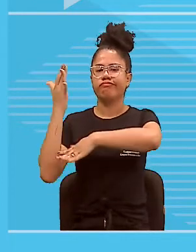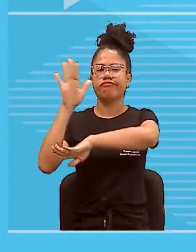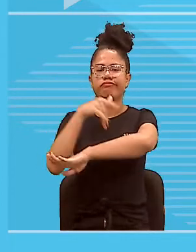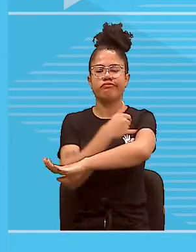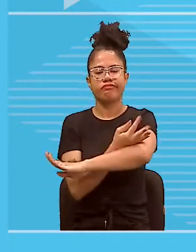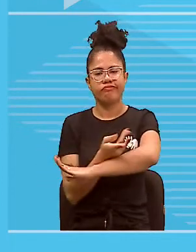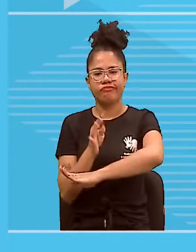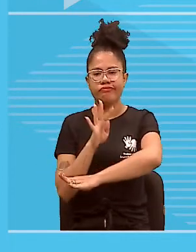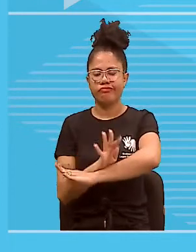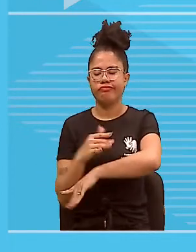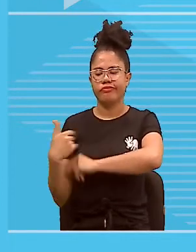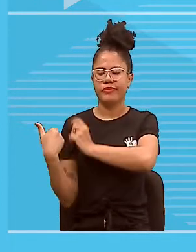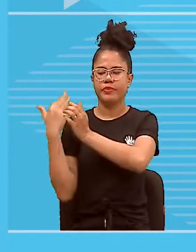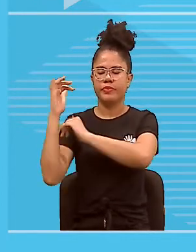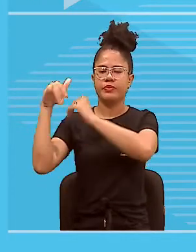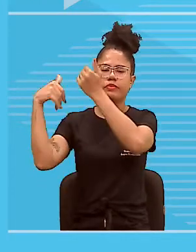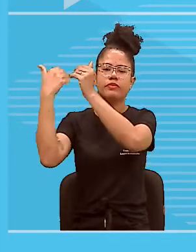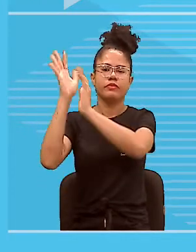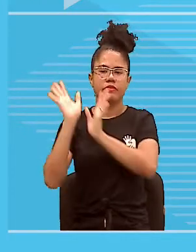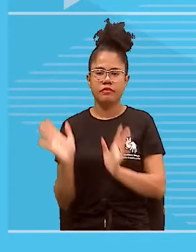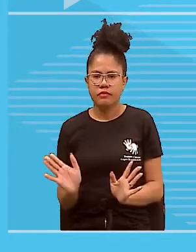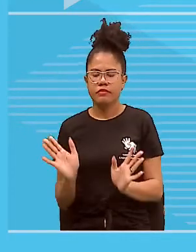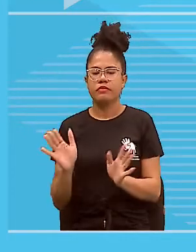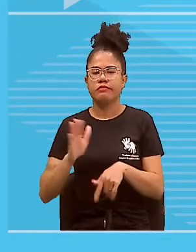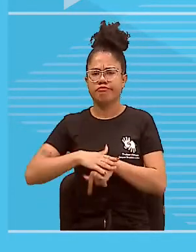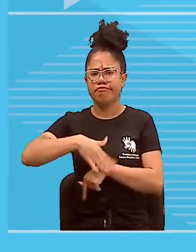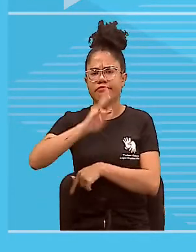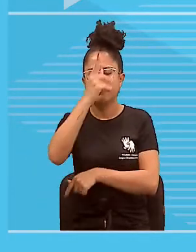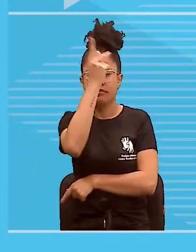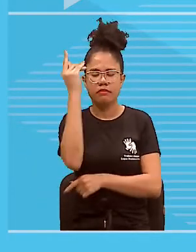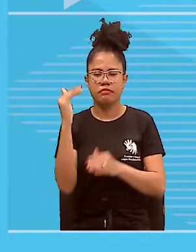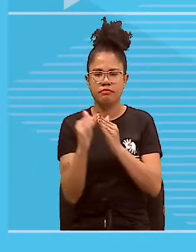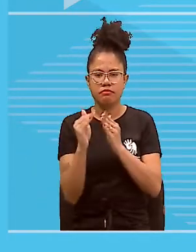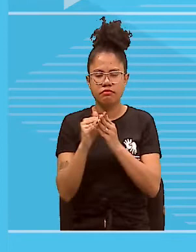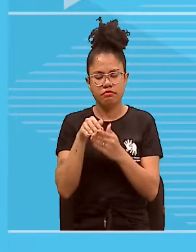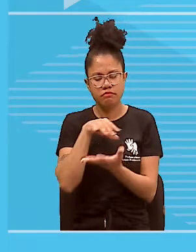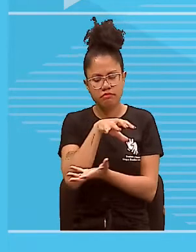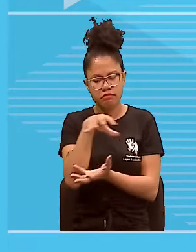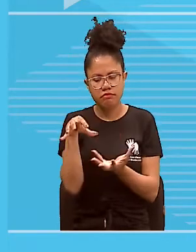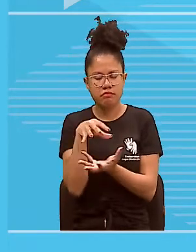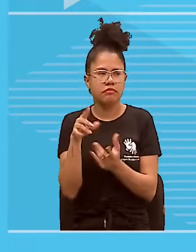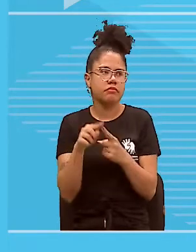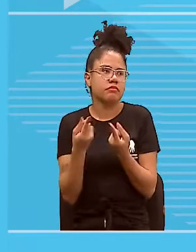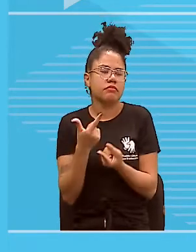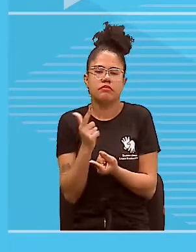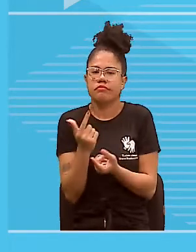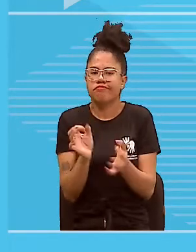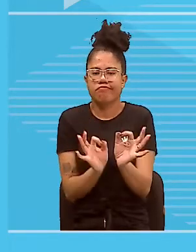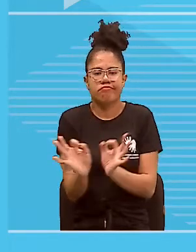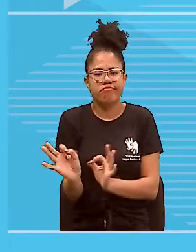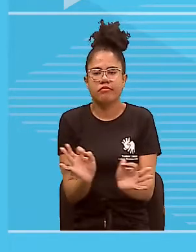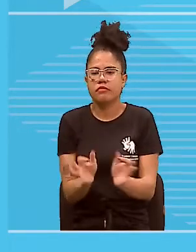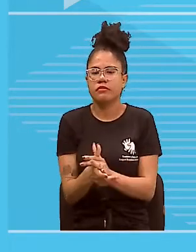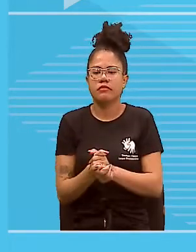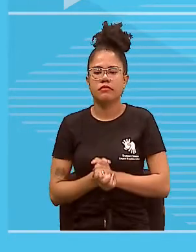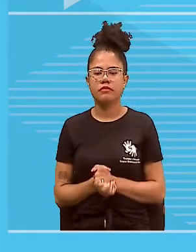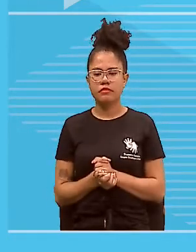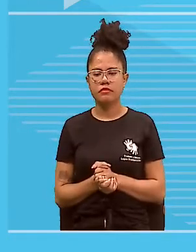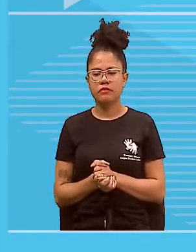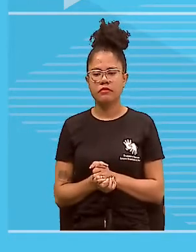desordenado e sem um planejamento prévio nota da Mente sem um planejamento